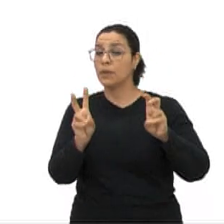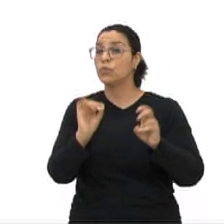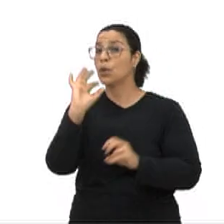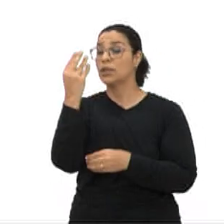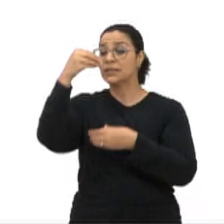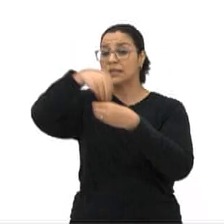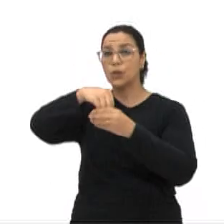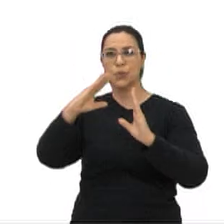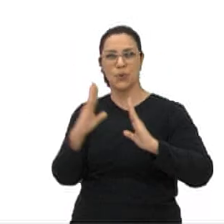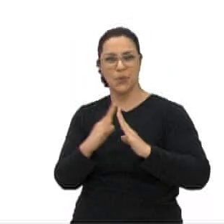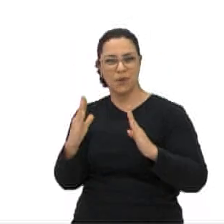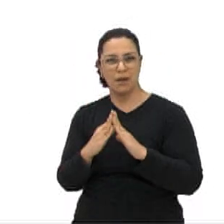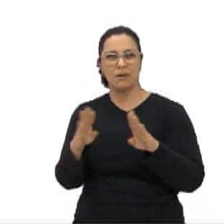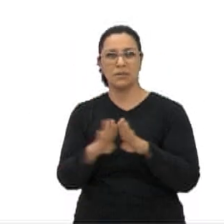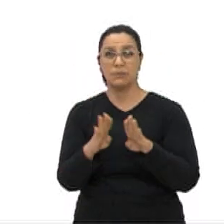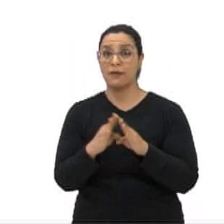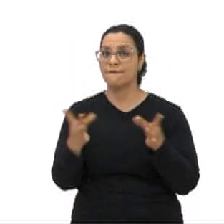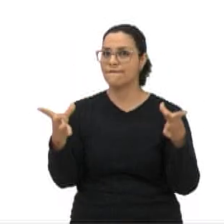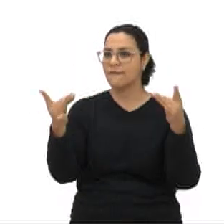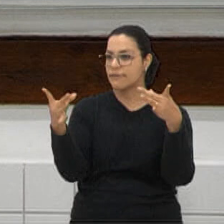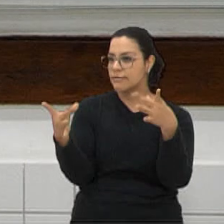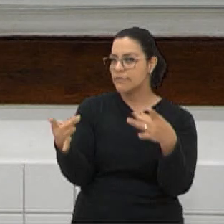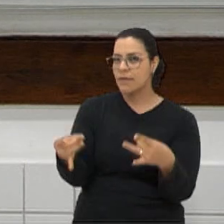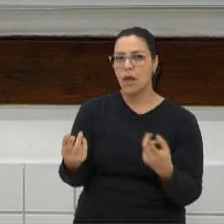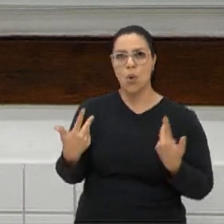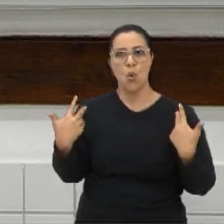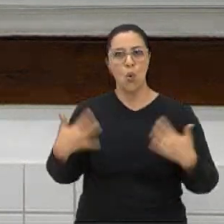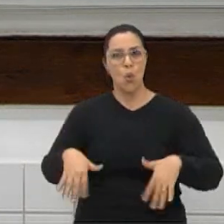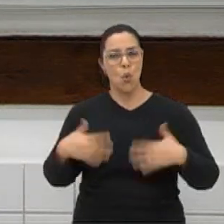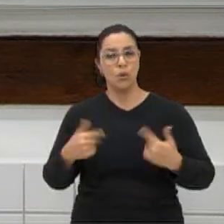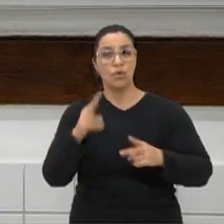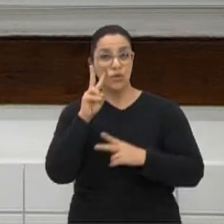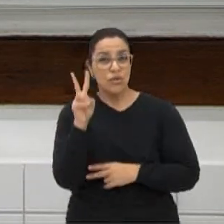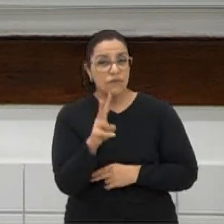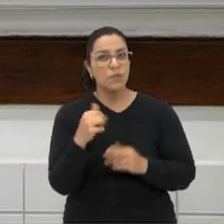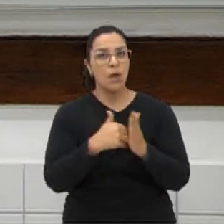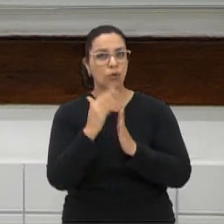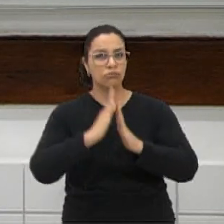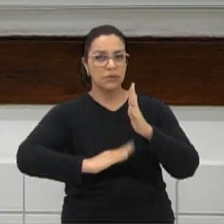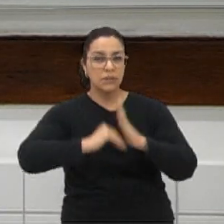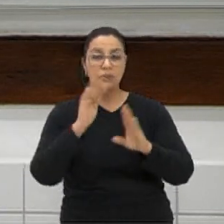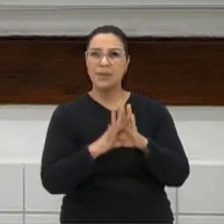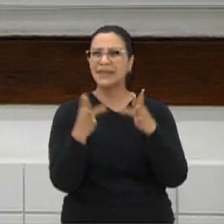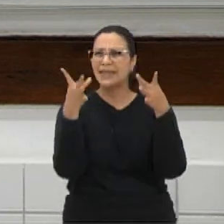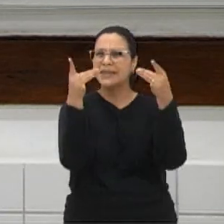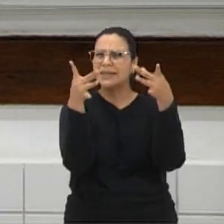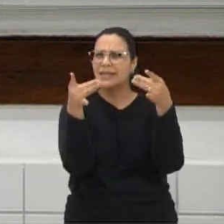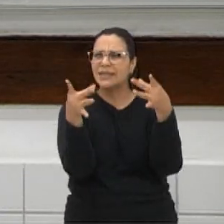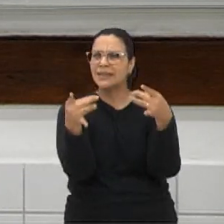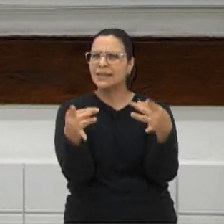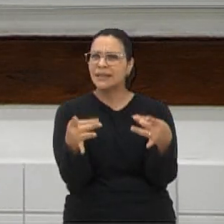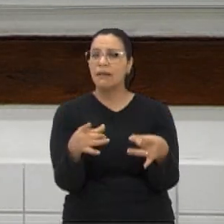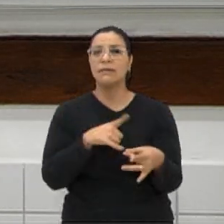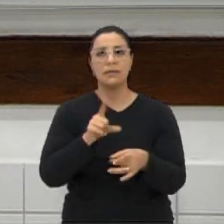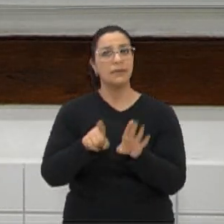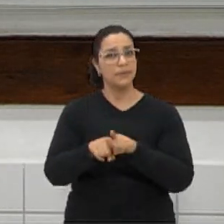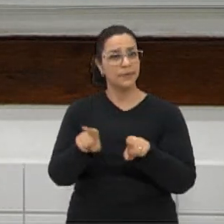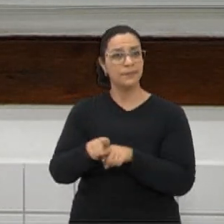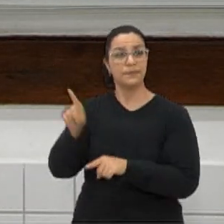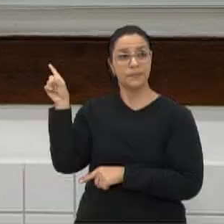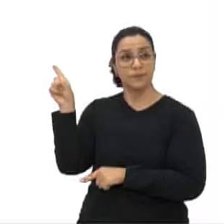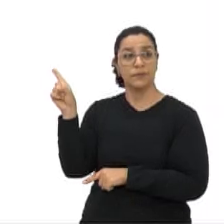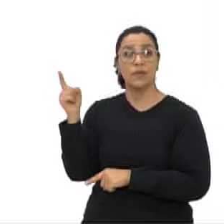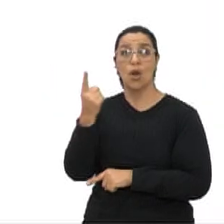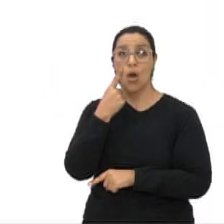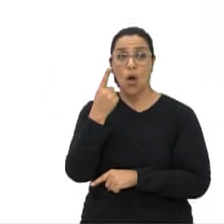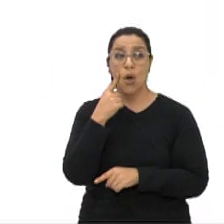domésticos, figurados com riqueza de detalhe. Nós já estamos vendo as pinturas aqui com uma riqueza de detalhe realmente, tá? E